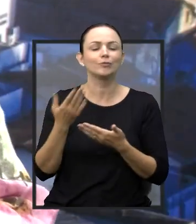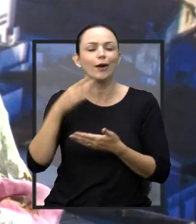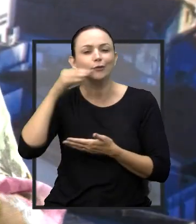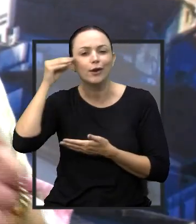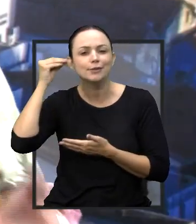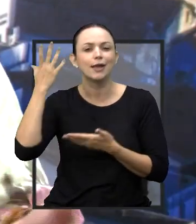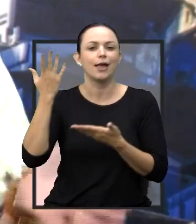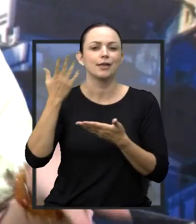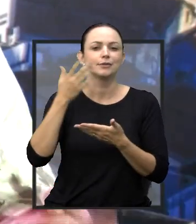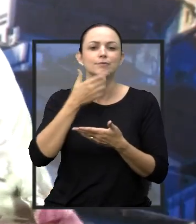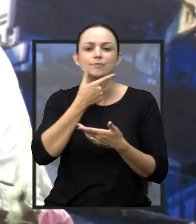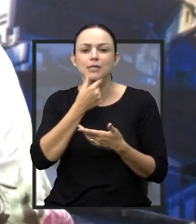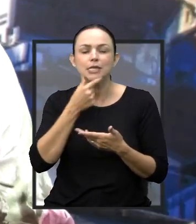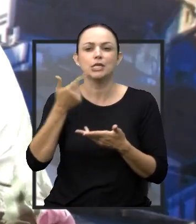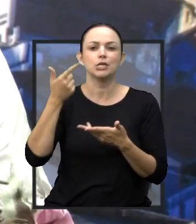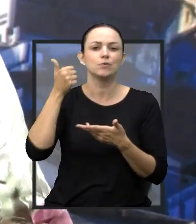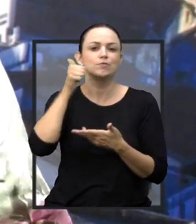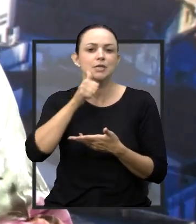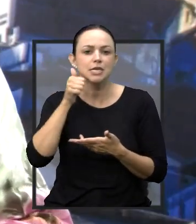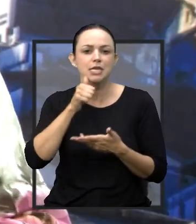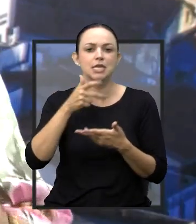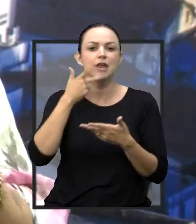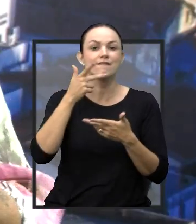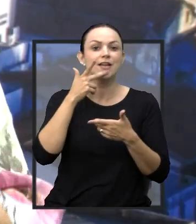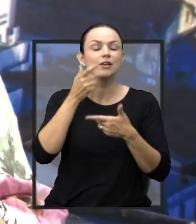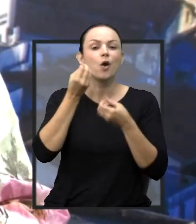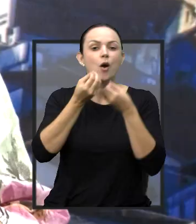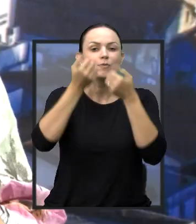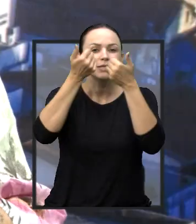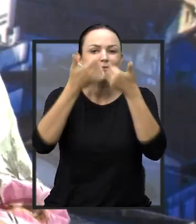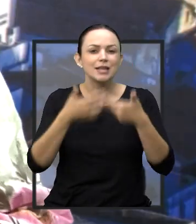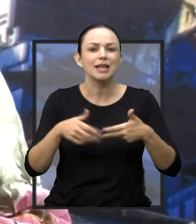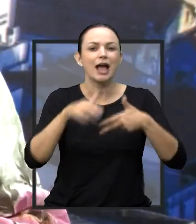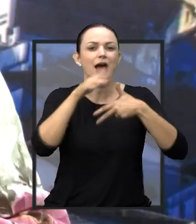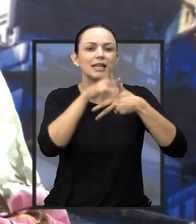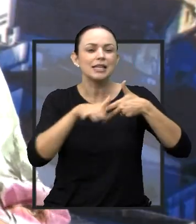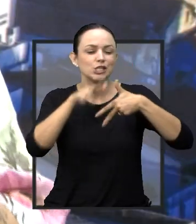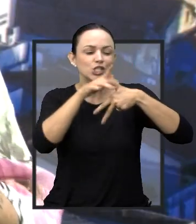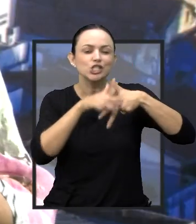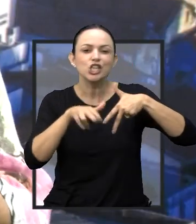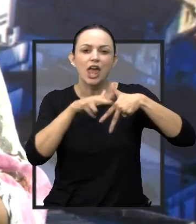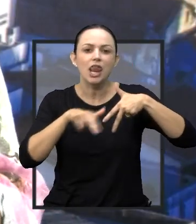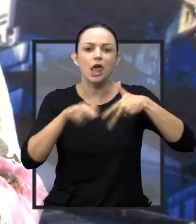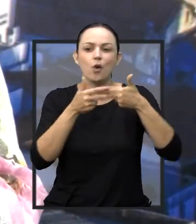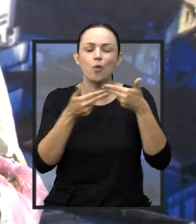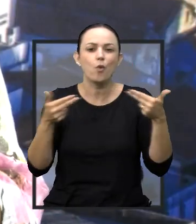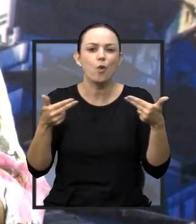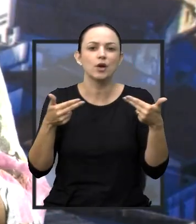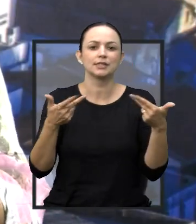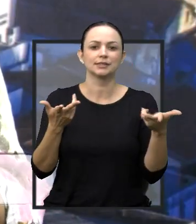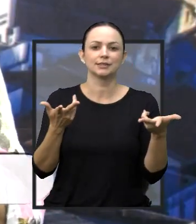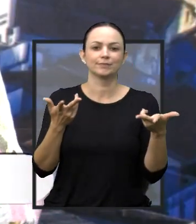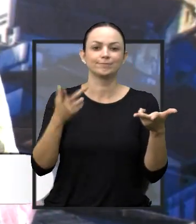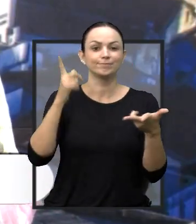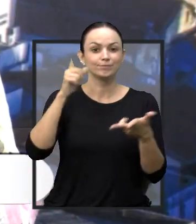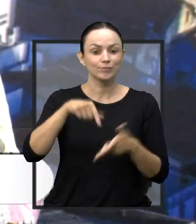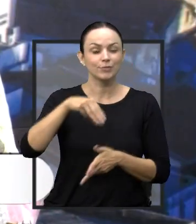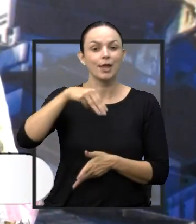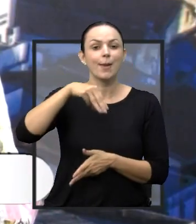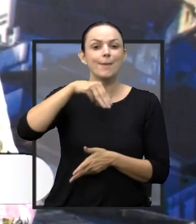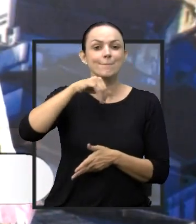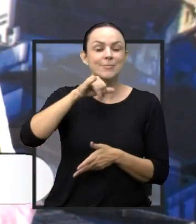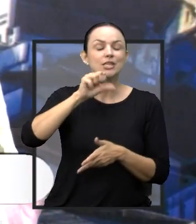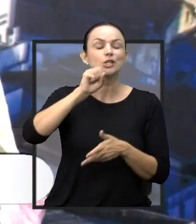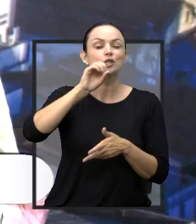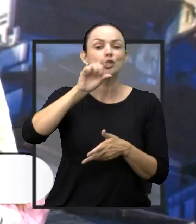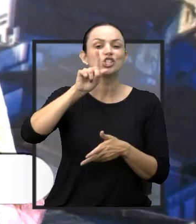os meninos, falar sobre letramento de gênero. Então nós temos falado muito isso. E a misoginia é